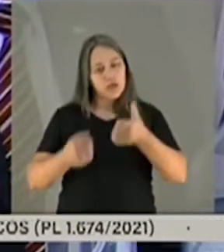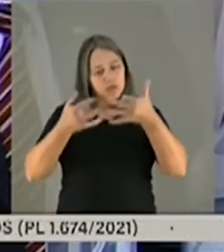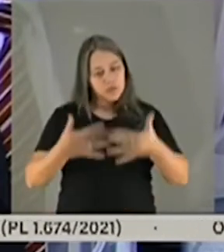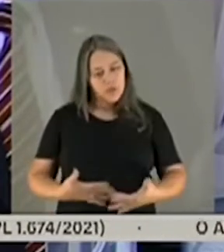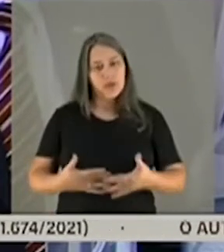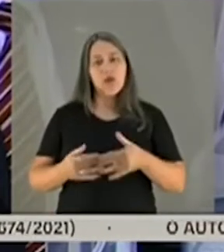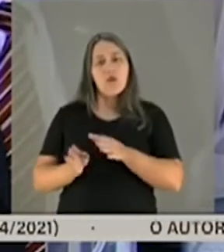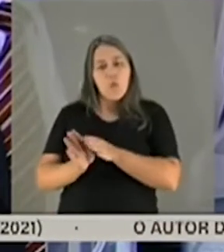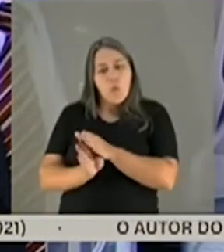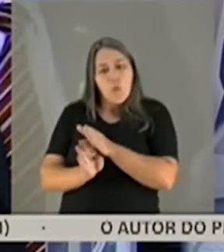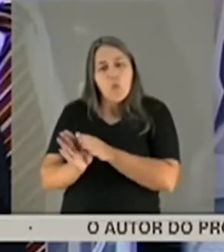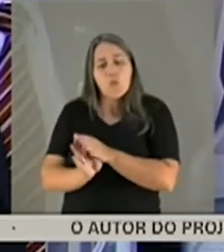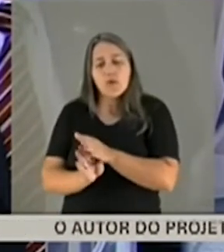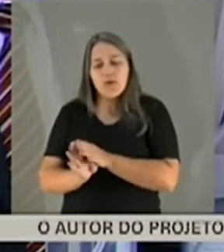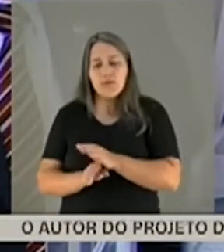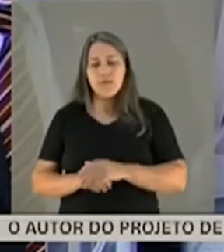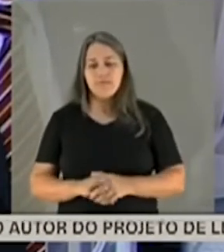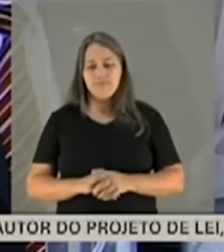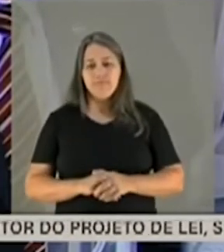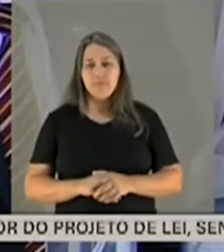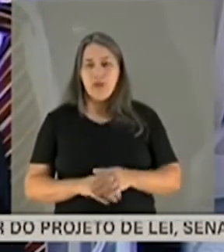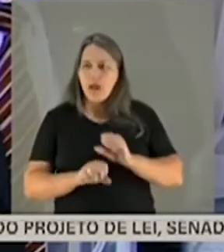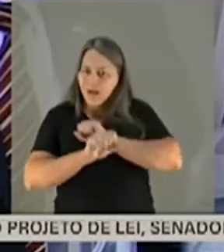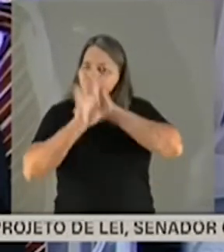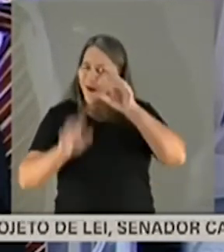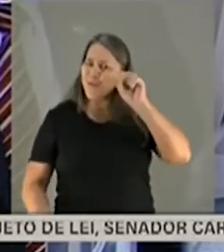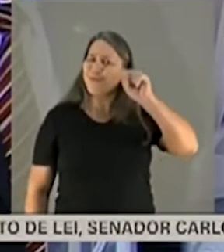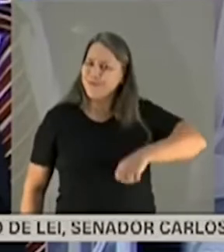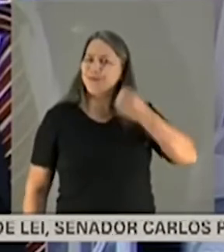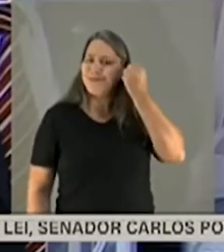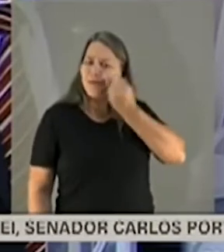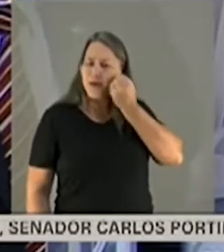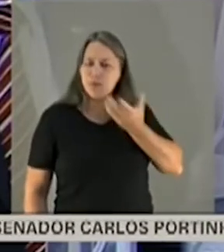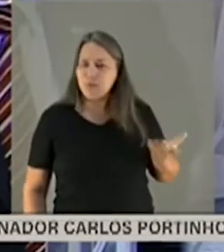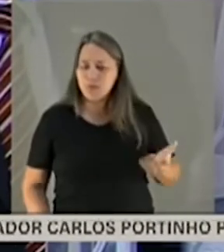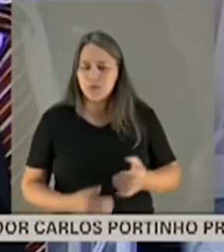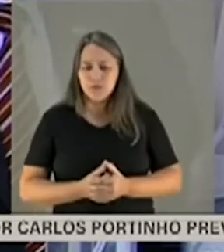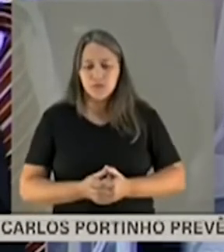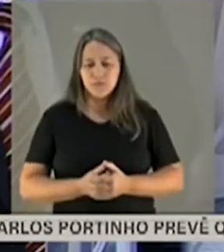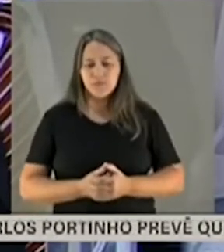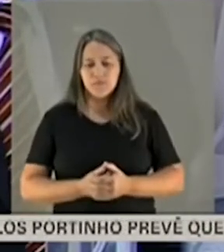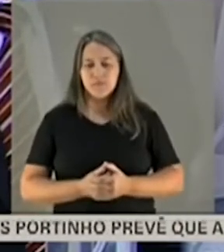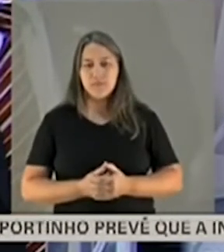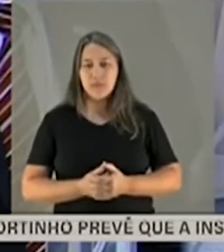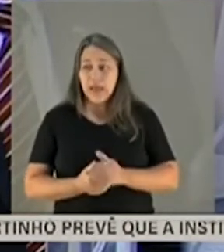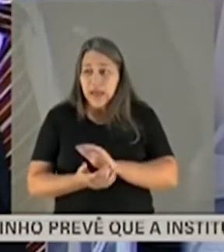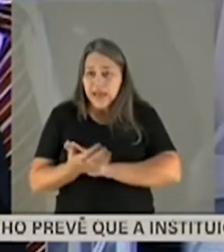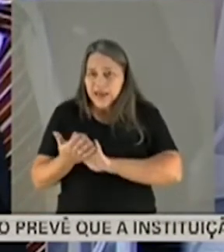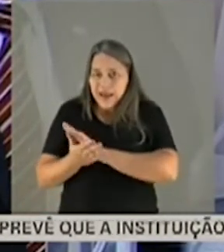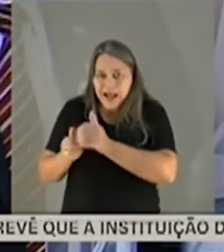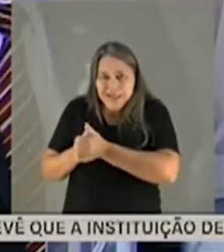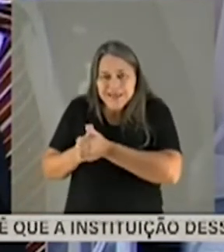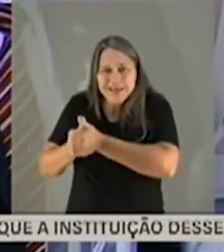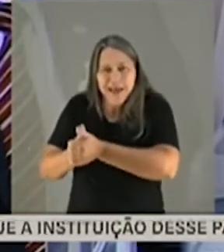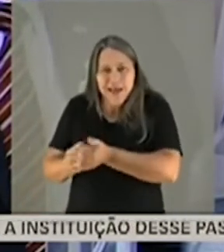Vossa da República. Vossa Excelência não orienta? É evidente que sim, senador. É evidente que sim. E ele Mas não, isso é um e ato ele não segue individual, suas orientações.